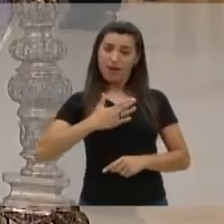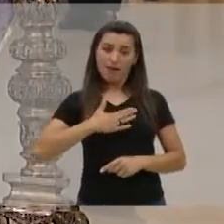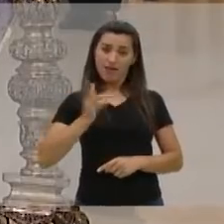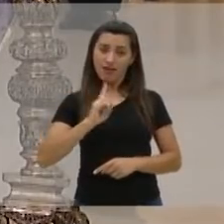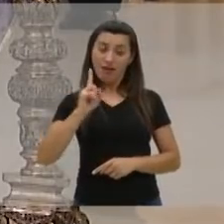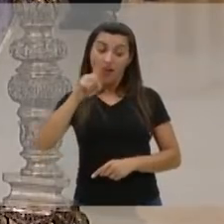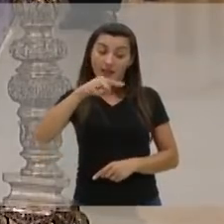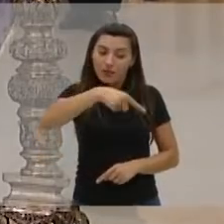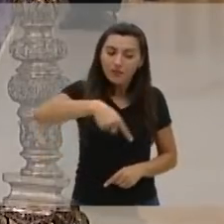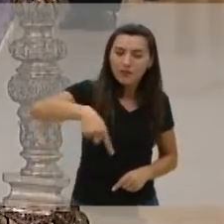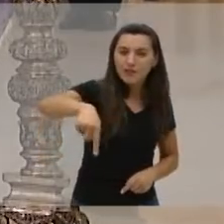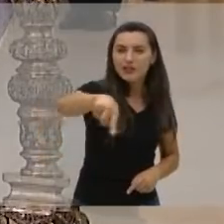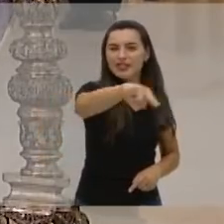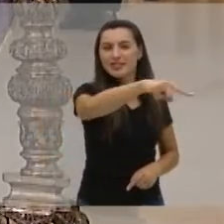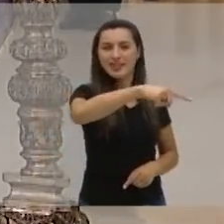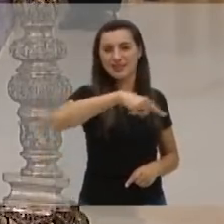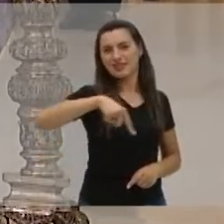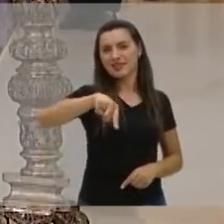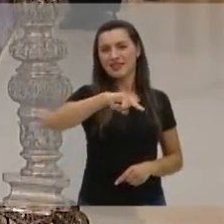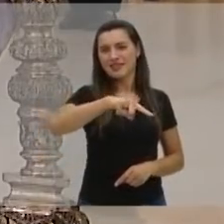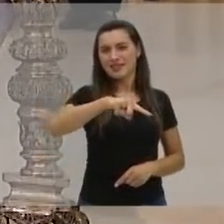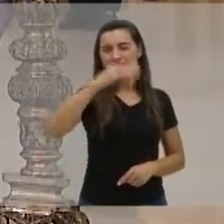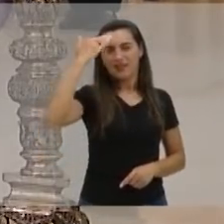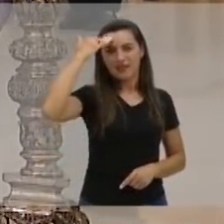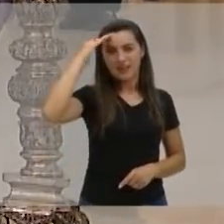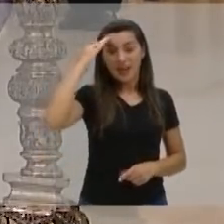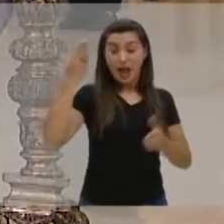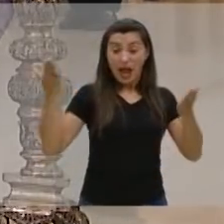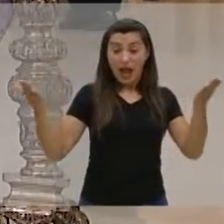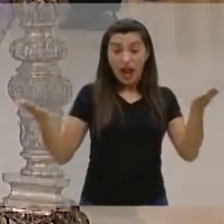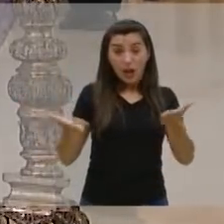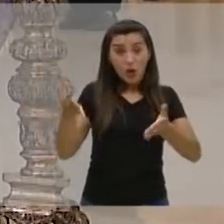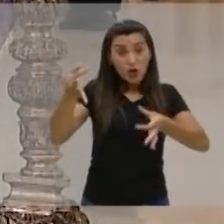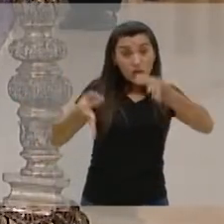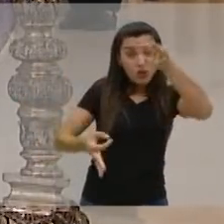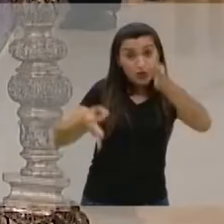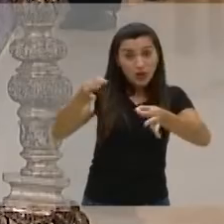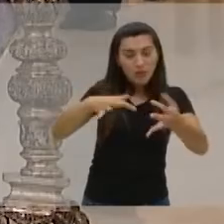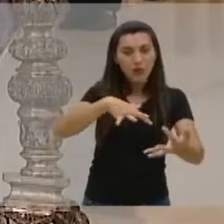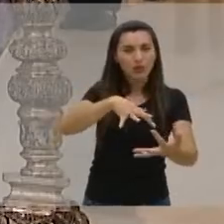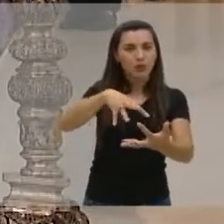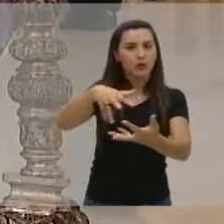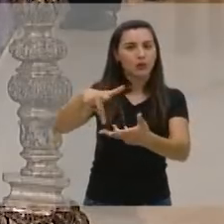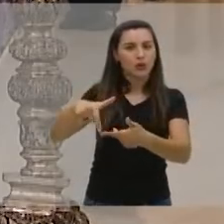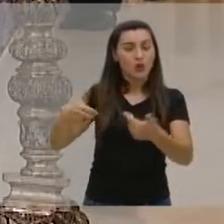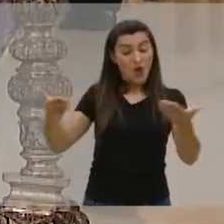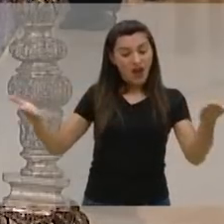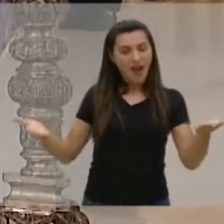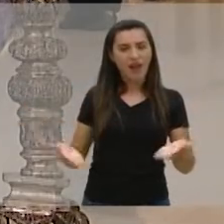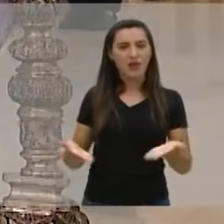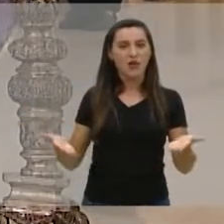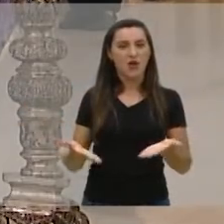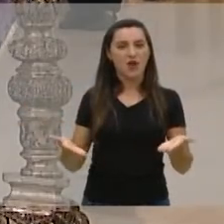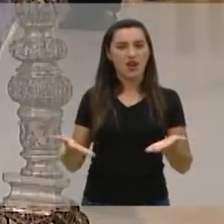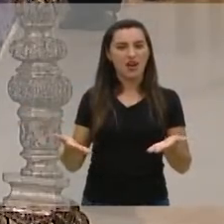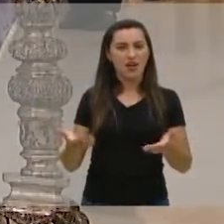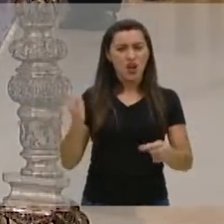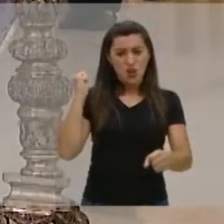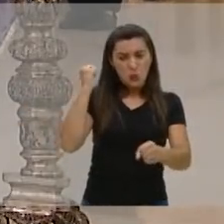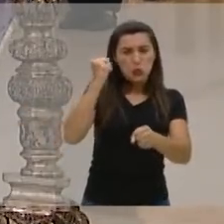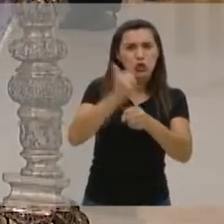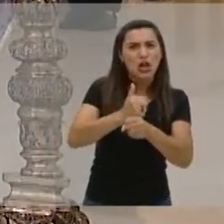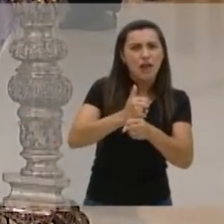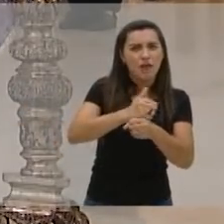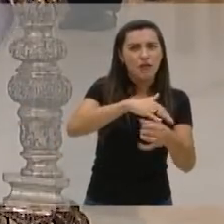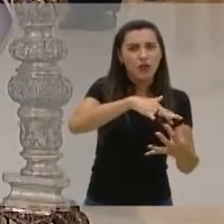causa de vós. É agora o julgamento deste mundo. Agora, o chefe deste mundo